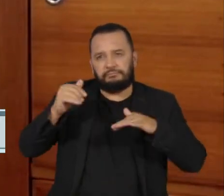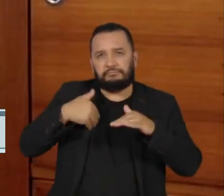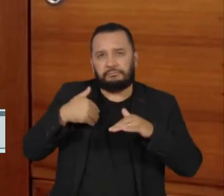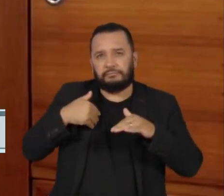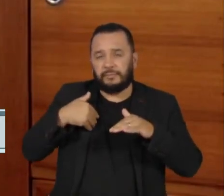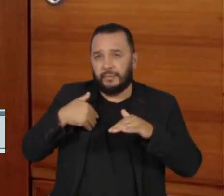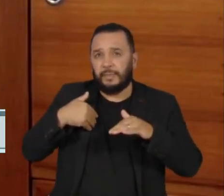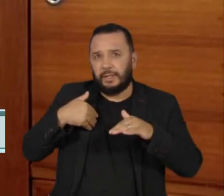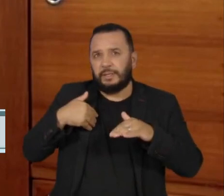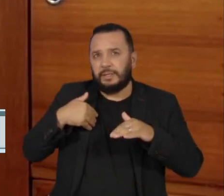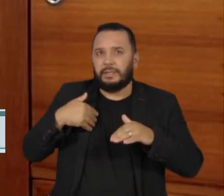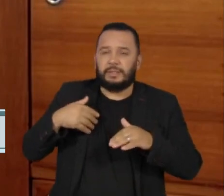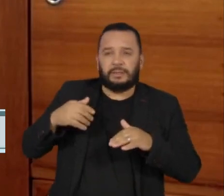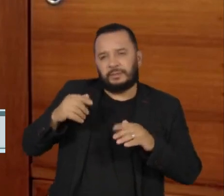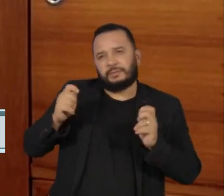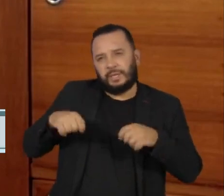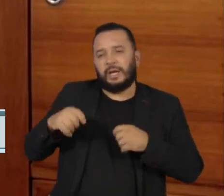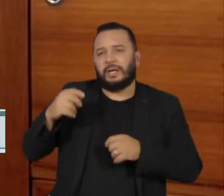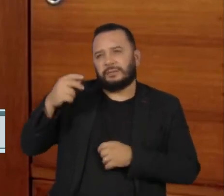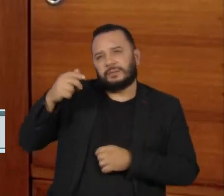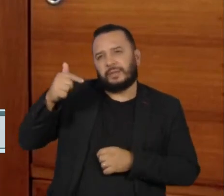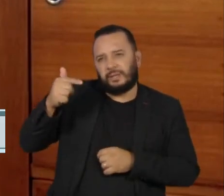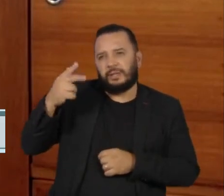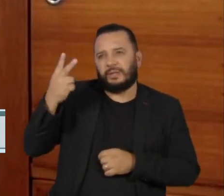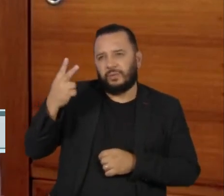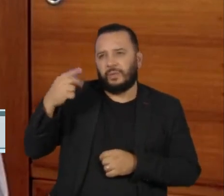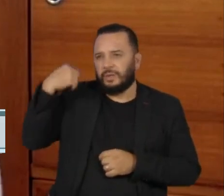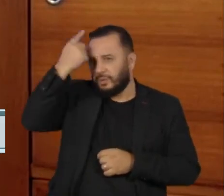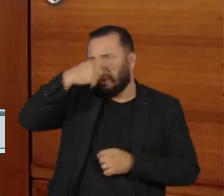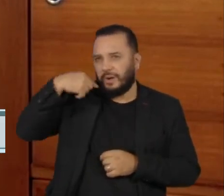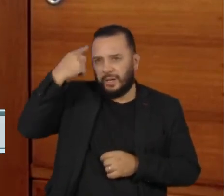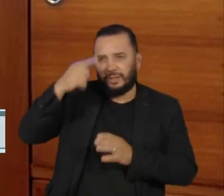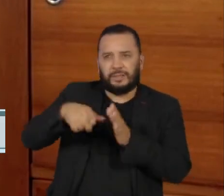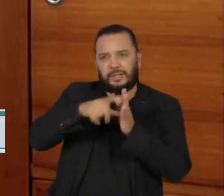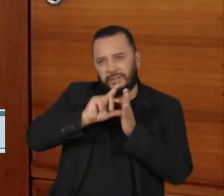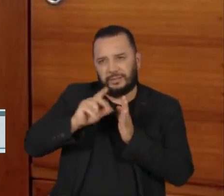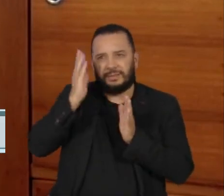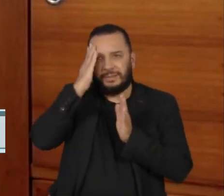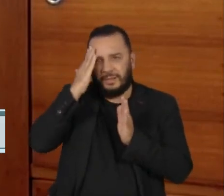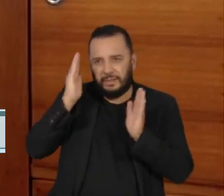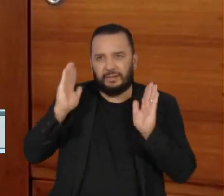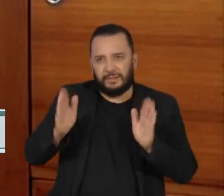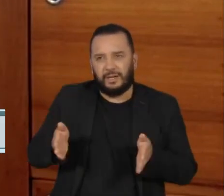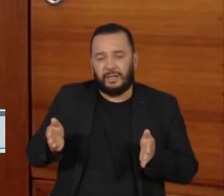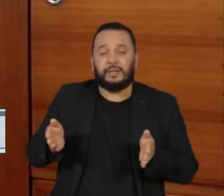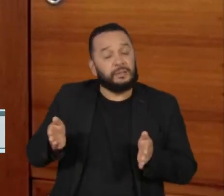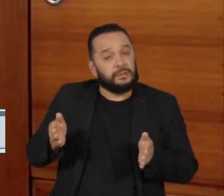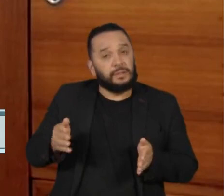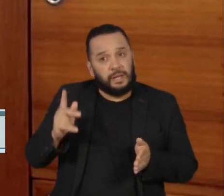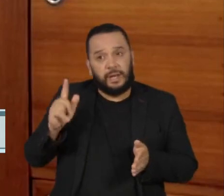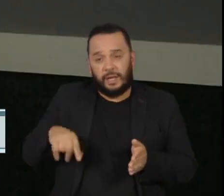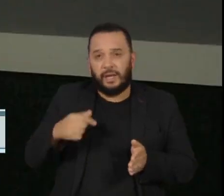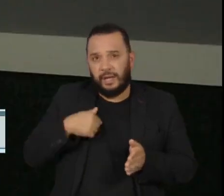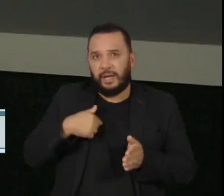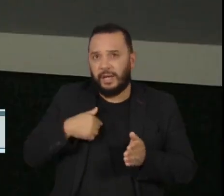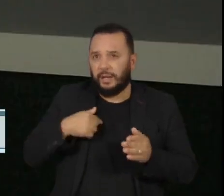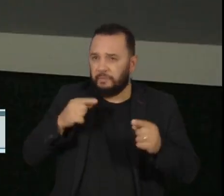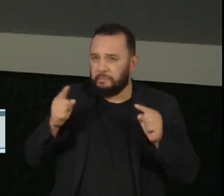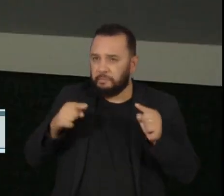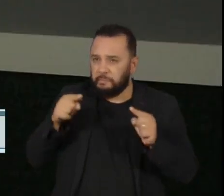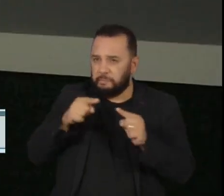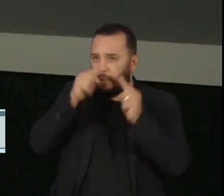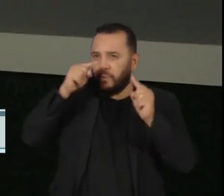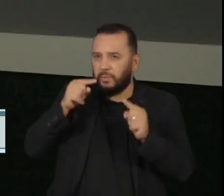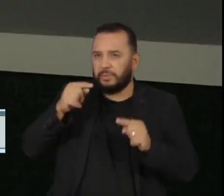mais longo, 72 horas, por exemplo. Mas mesmo assim é um índice de acerto superior a 70%. Tudo